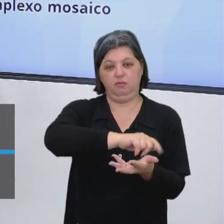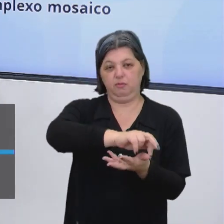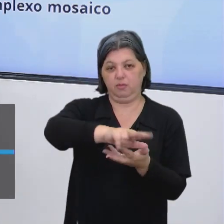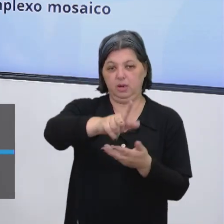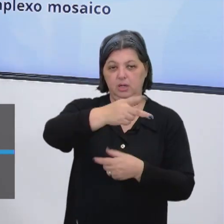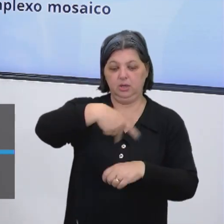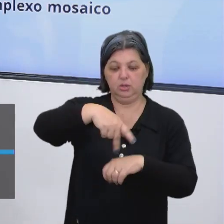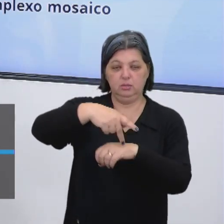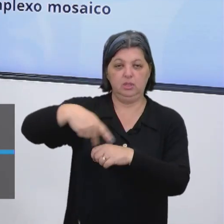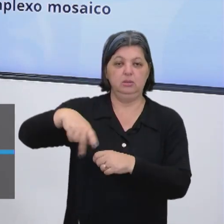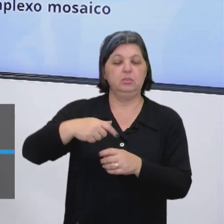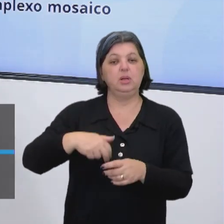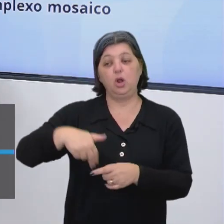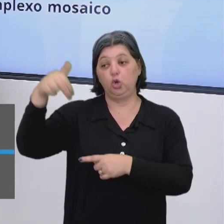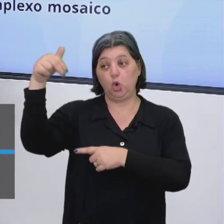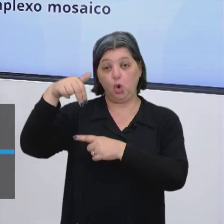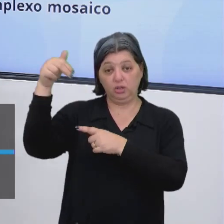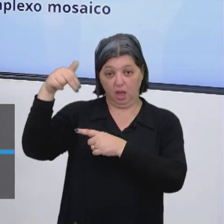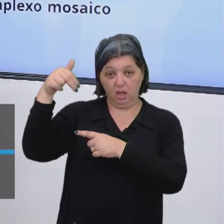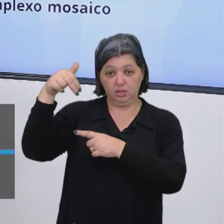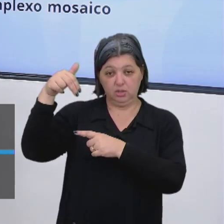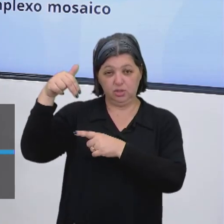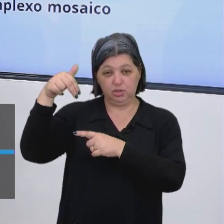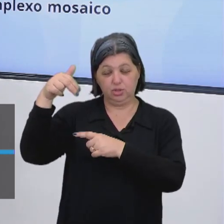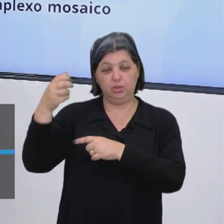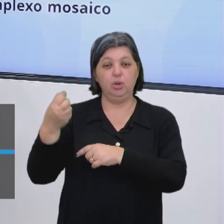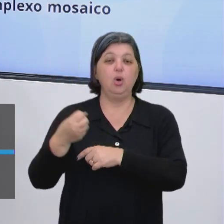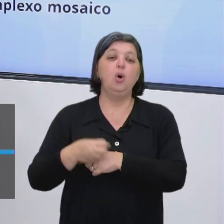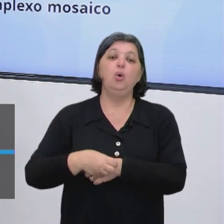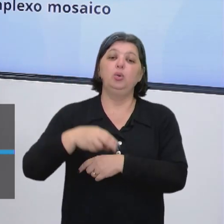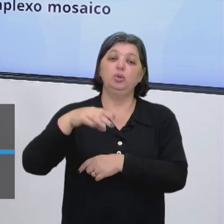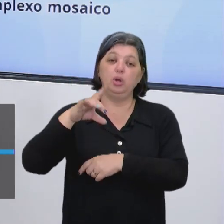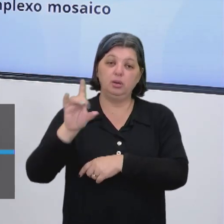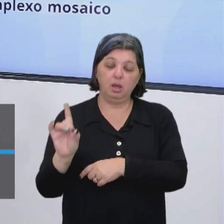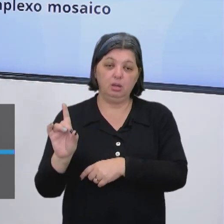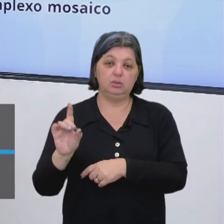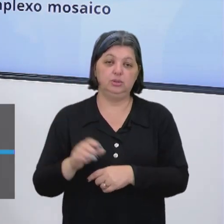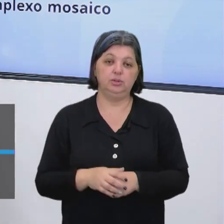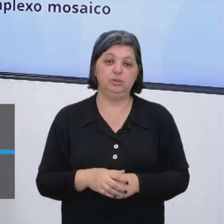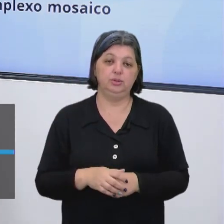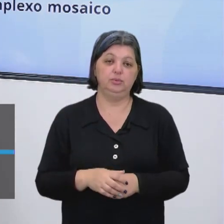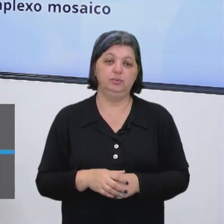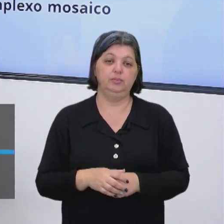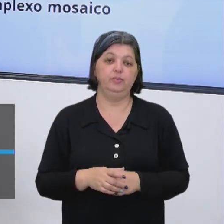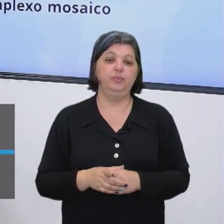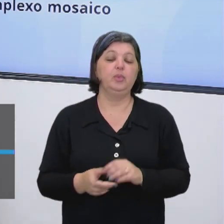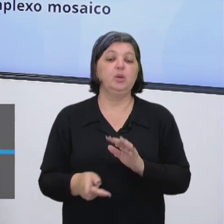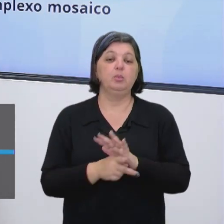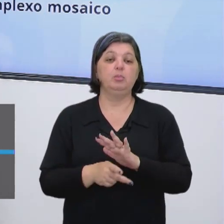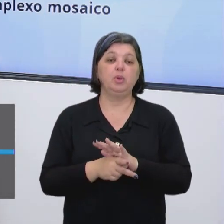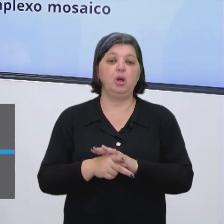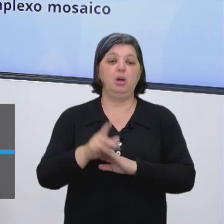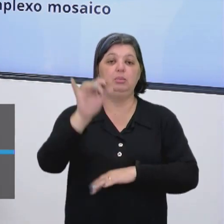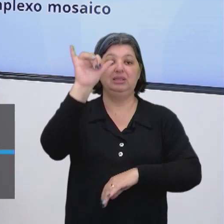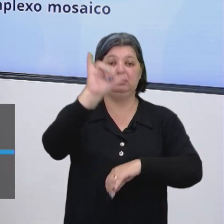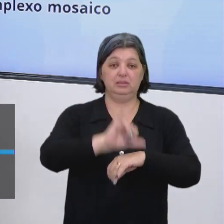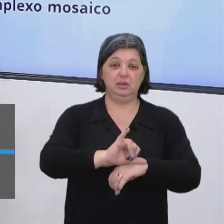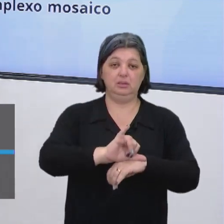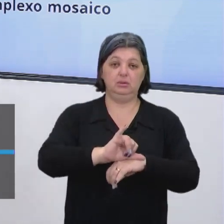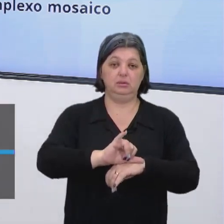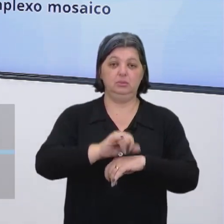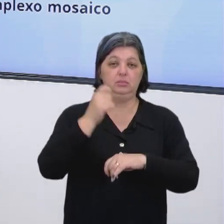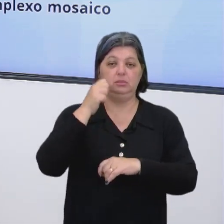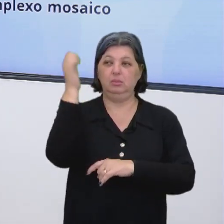gente olha para o Nordeste, a gente olha para o Norte, a gente olha para o Centro-Oeste, a gente está vendo